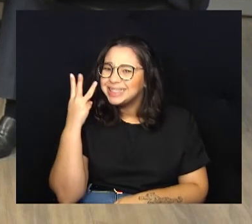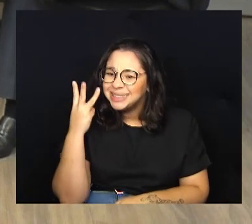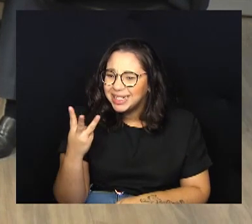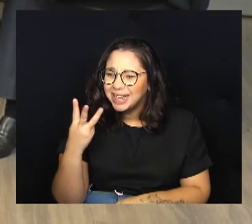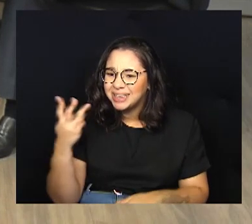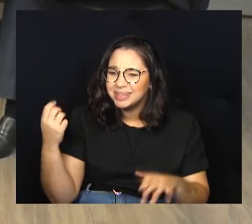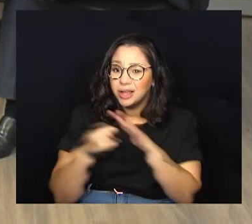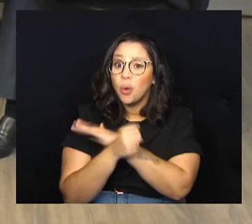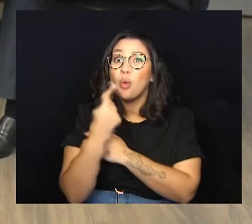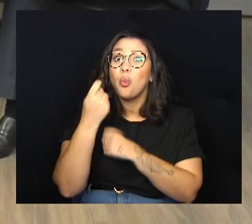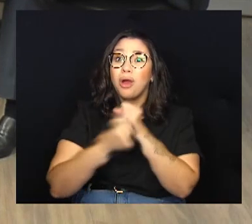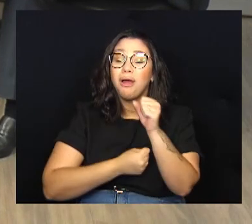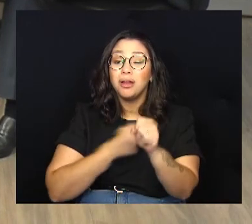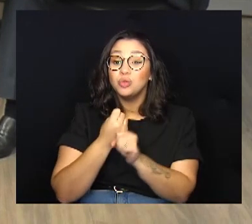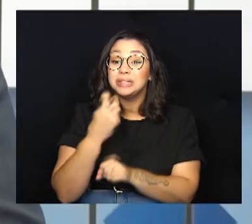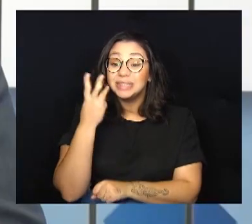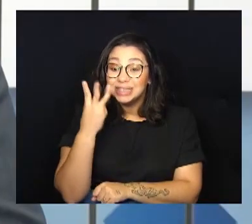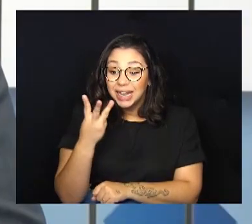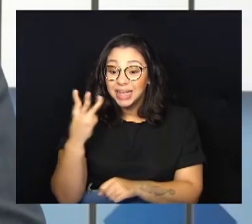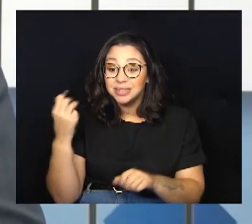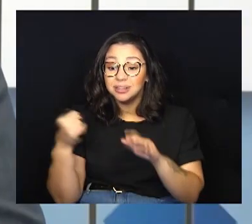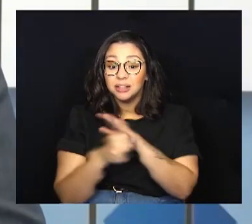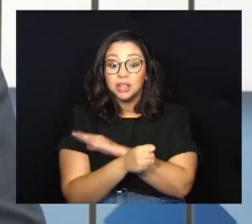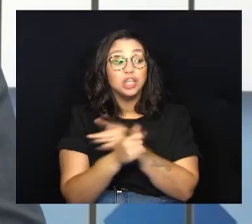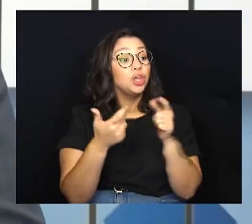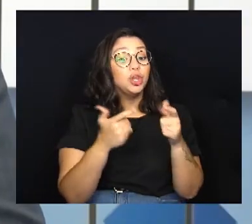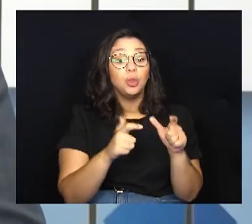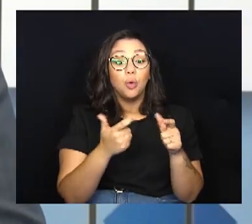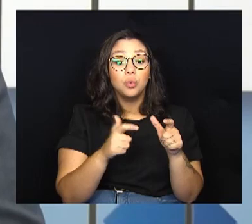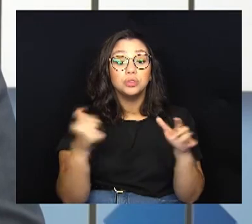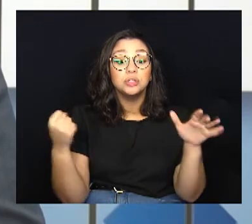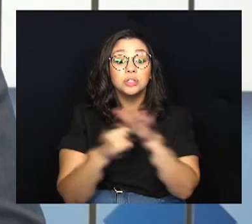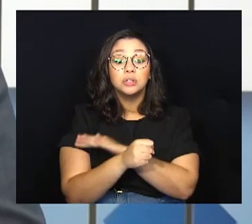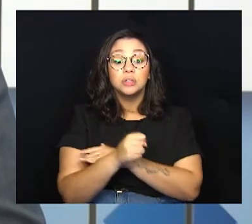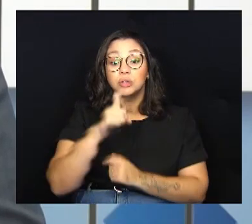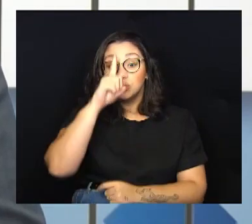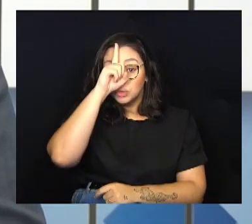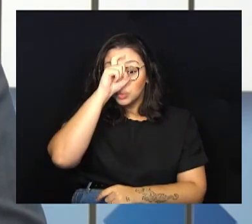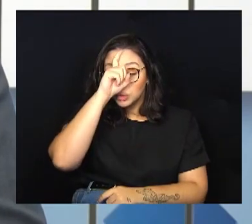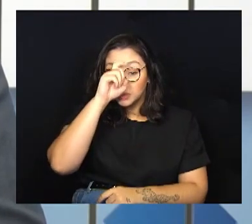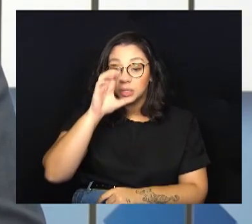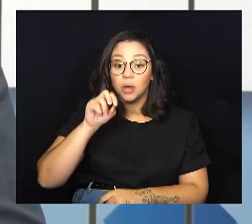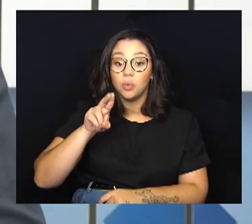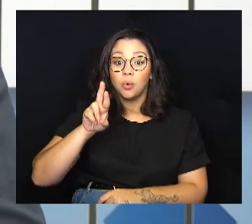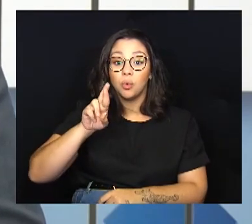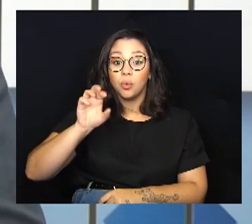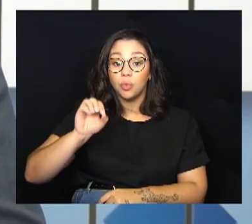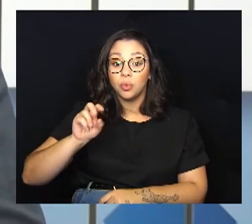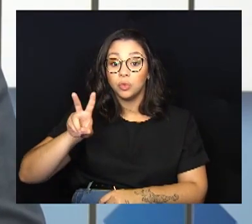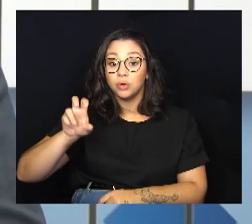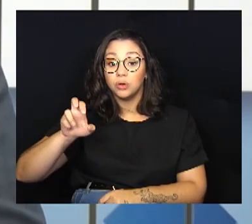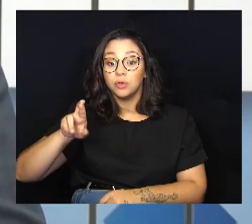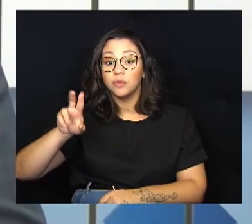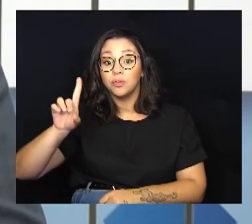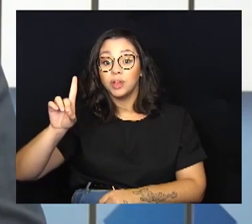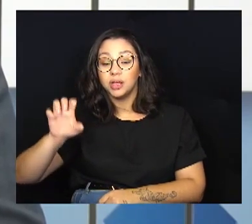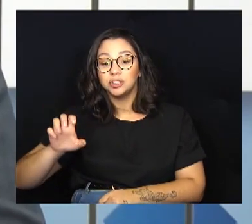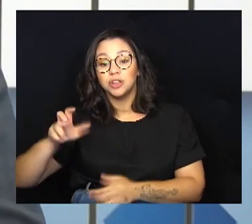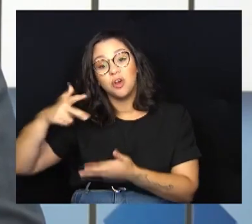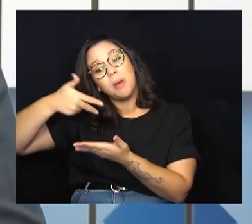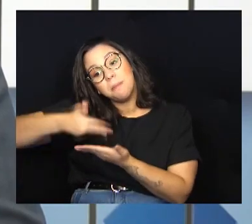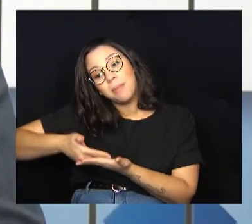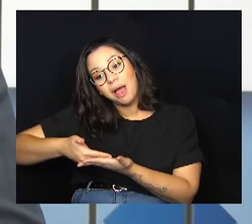colocar o CAPS como a única medida, o CAPS AD? Não, não dá. Ela pode ajudar em alguns casos. Como que você, por